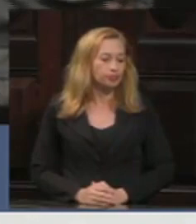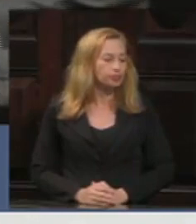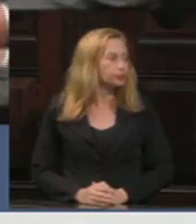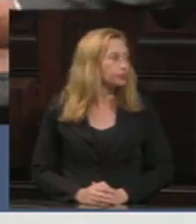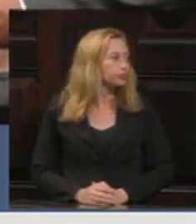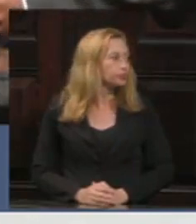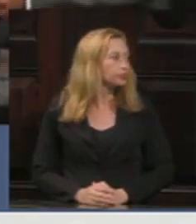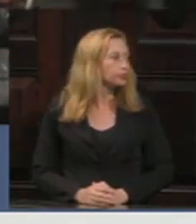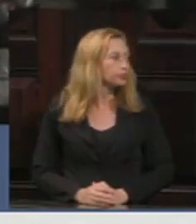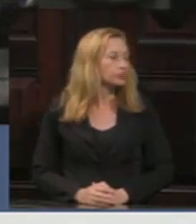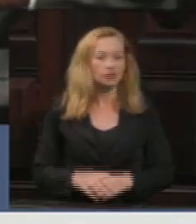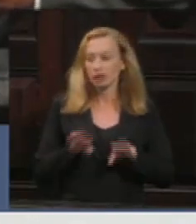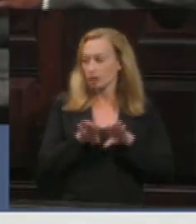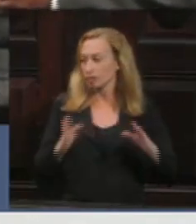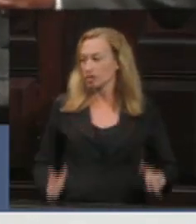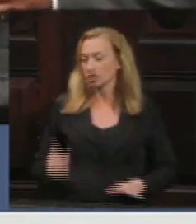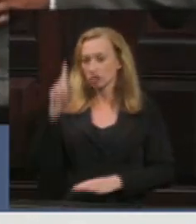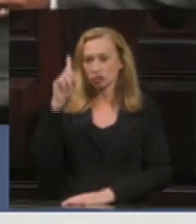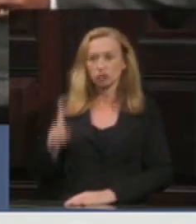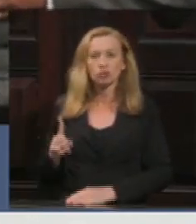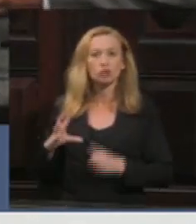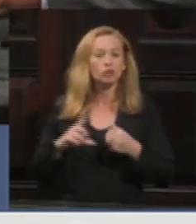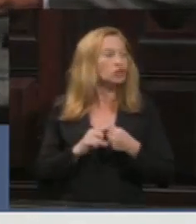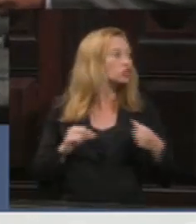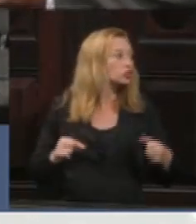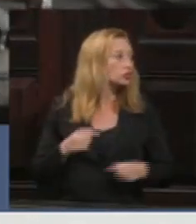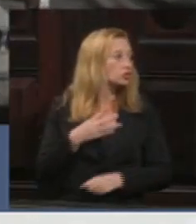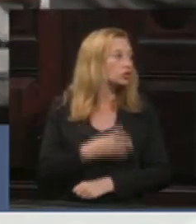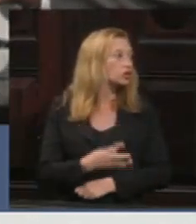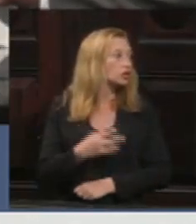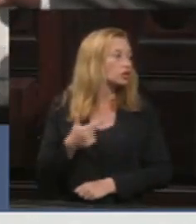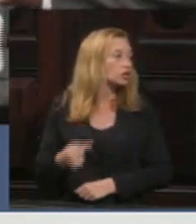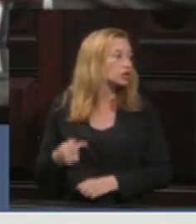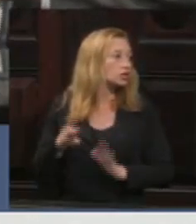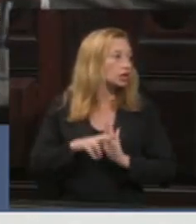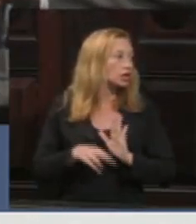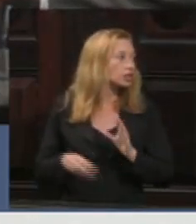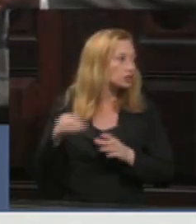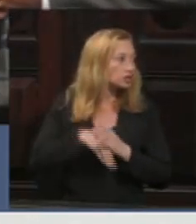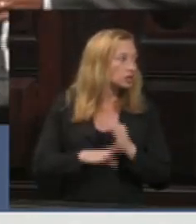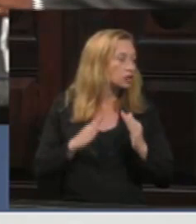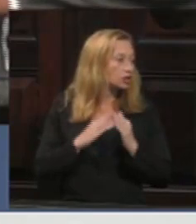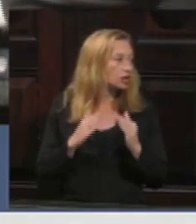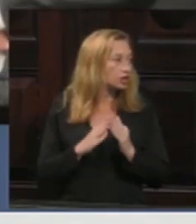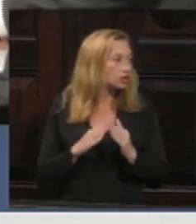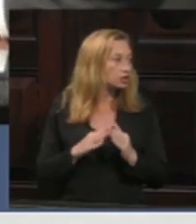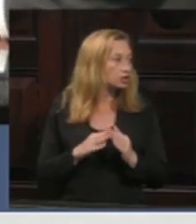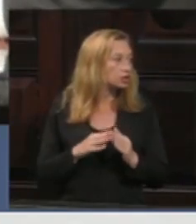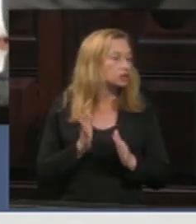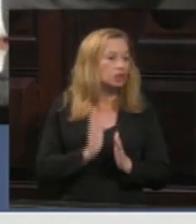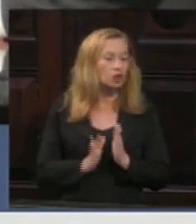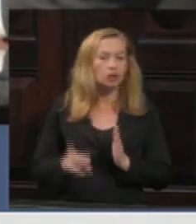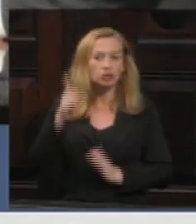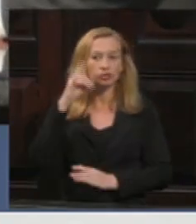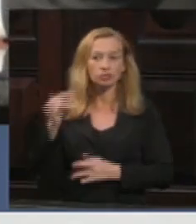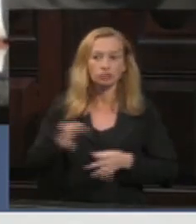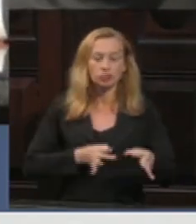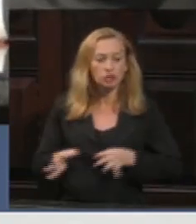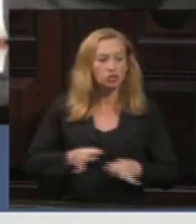Requeiro à mesa diretora, nos termos do artigo 40, parágrafo 1º do artigo 47 do Regimento Interno, inclusão na ordem do dia do projeto de